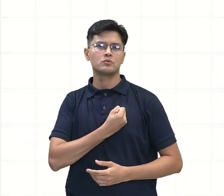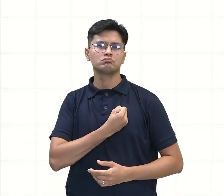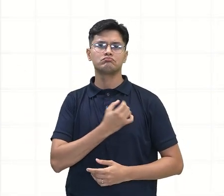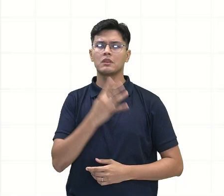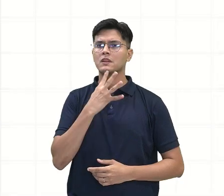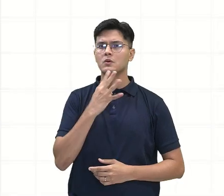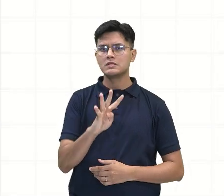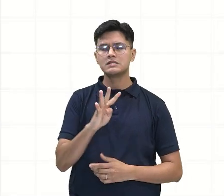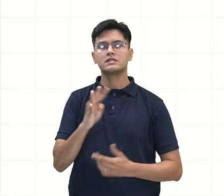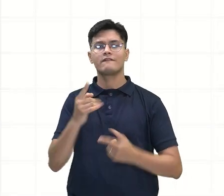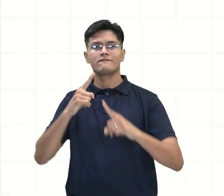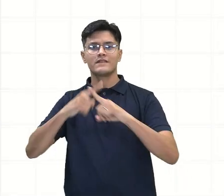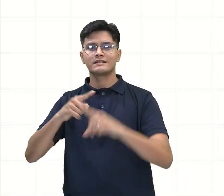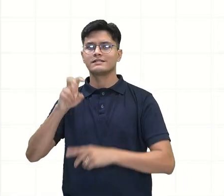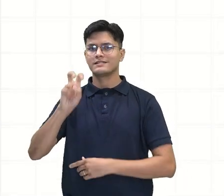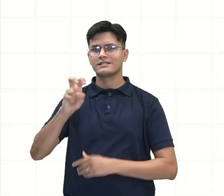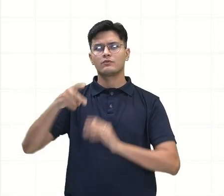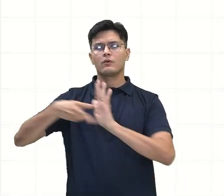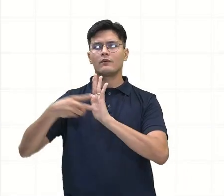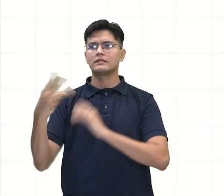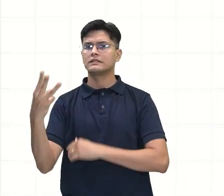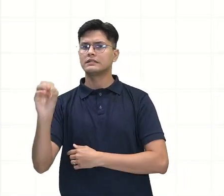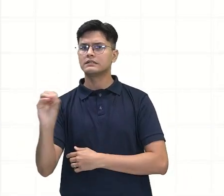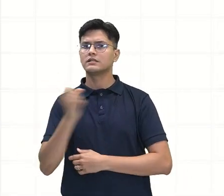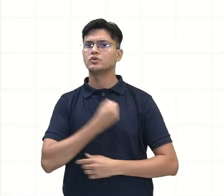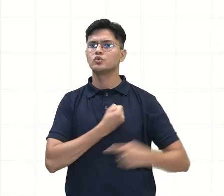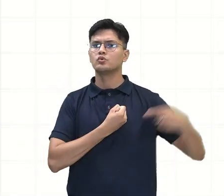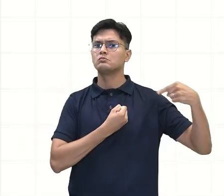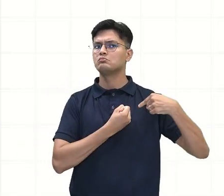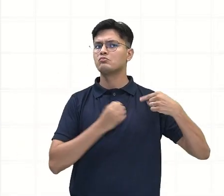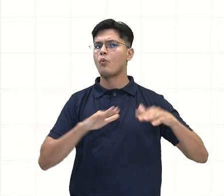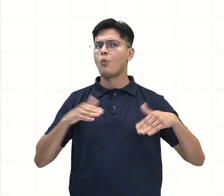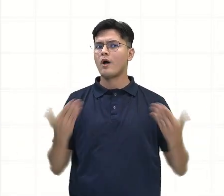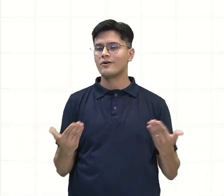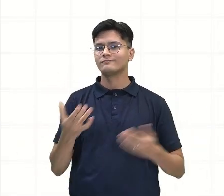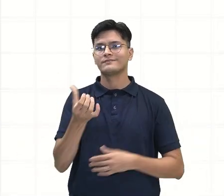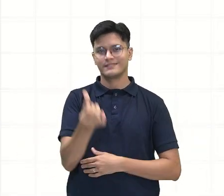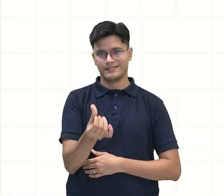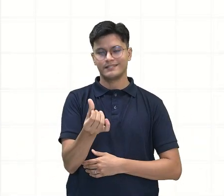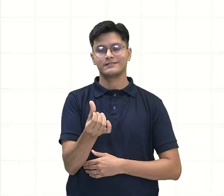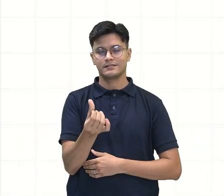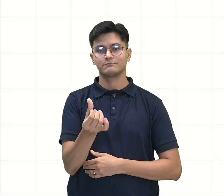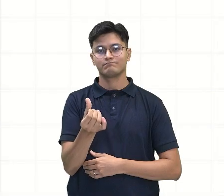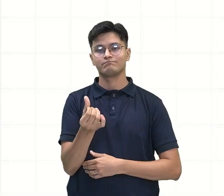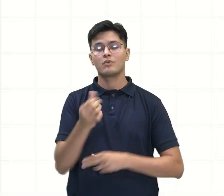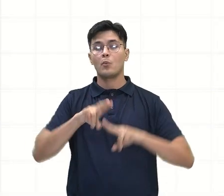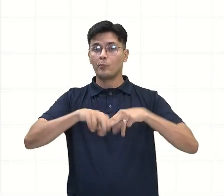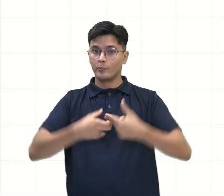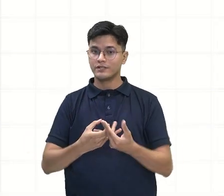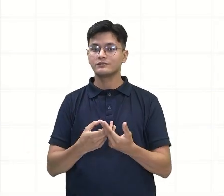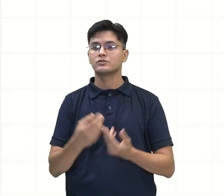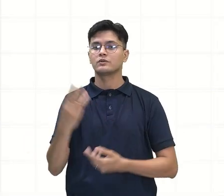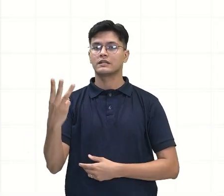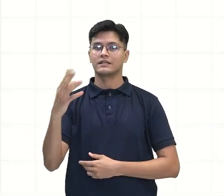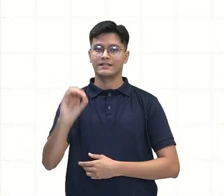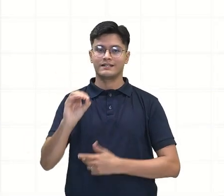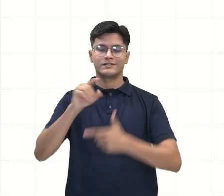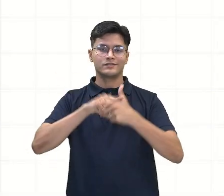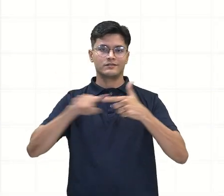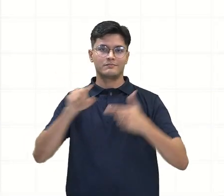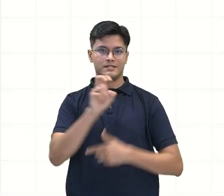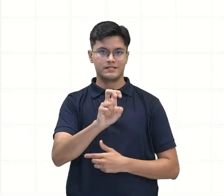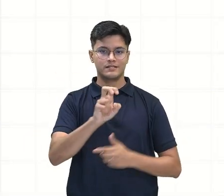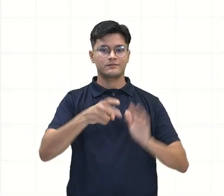pensou comigo e a resposta é 6, porque 5 vezes 6 é 30 e 30 menos 30 é igual a 0.